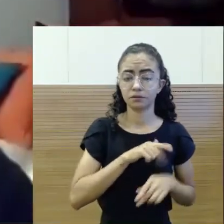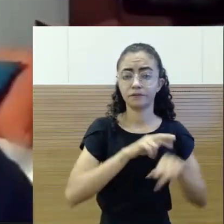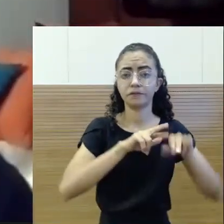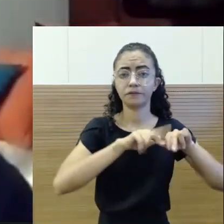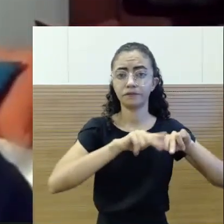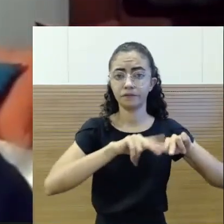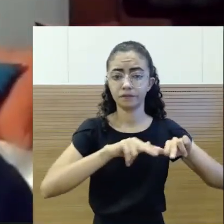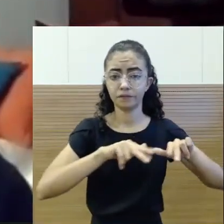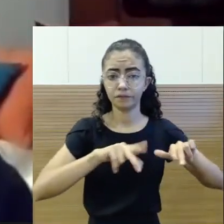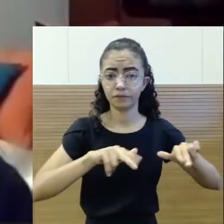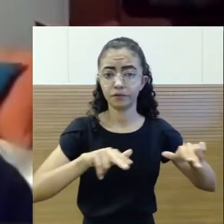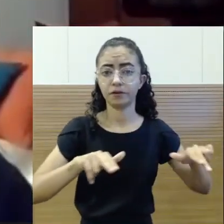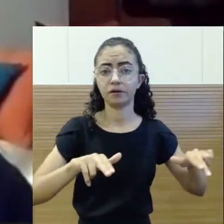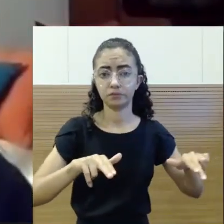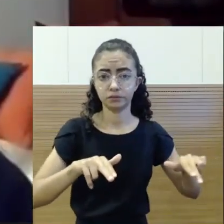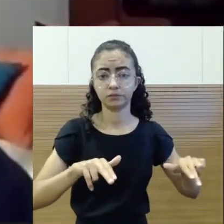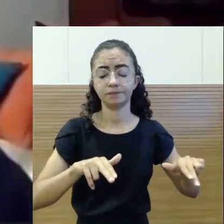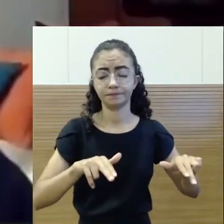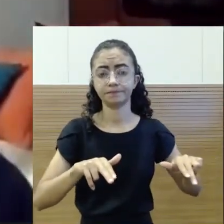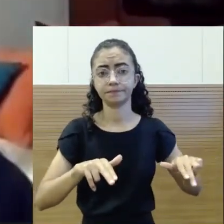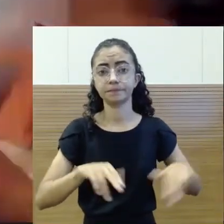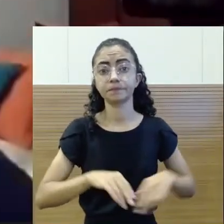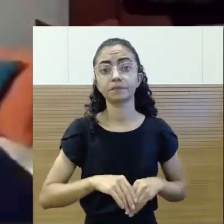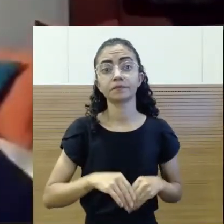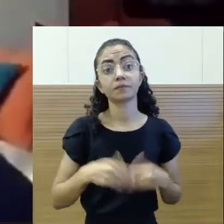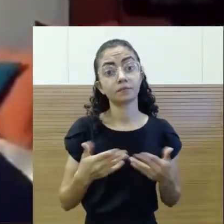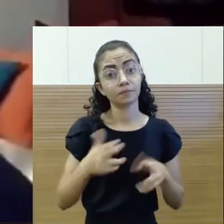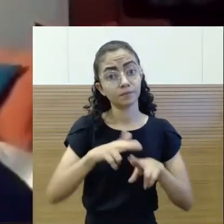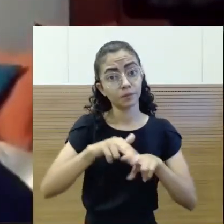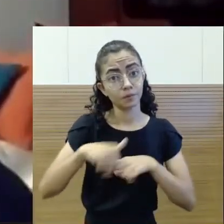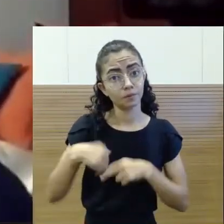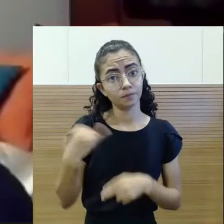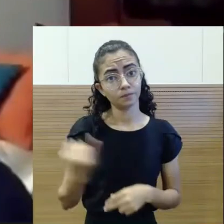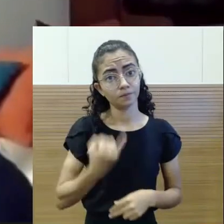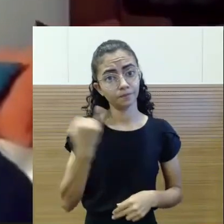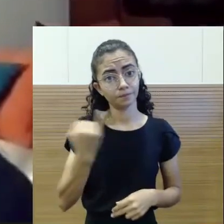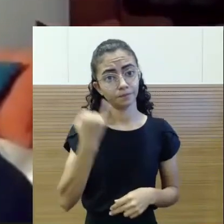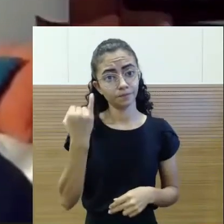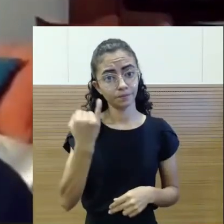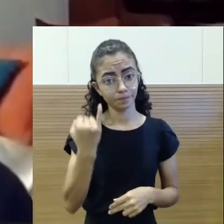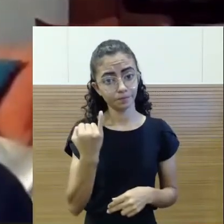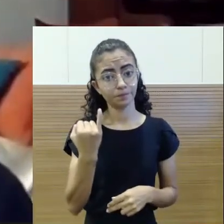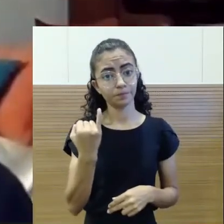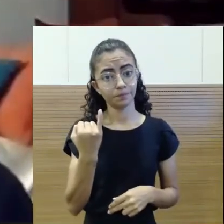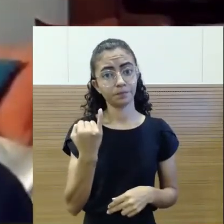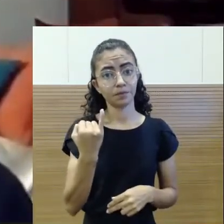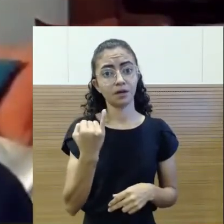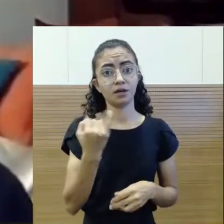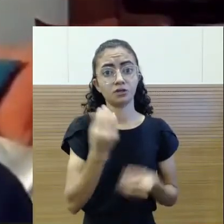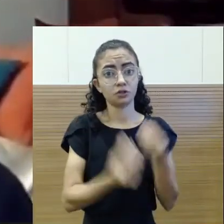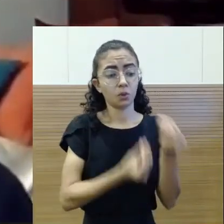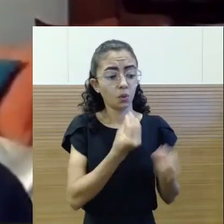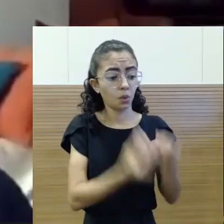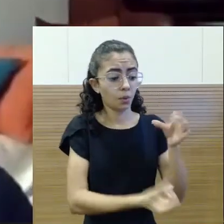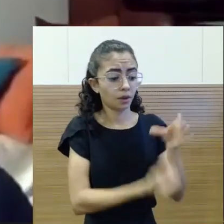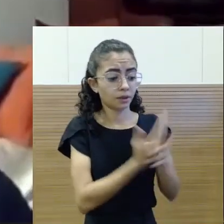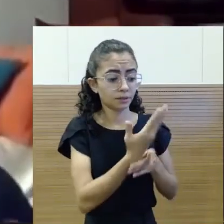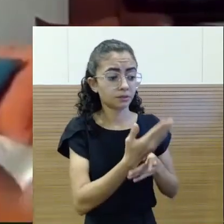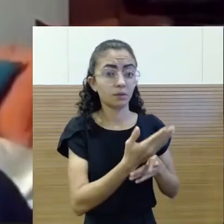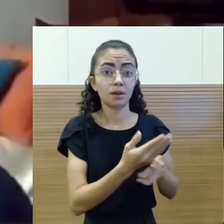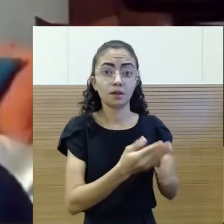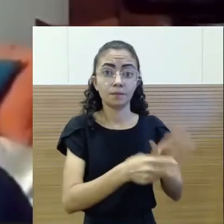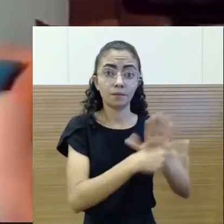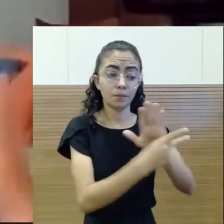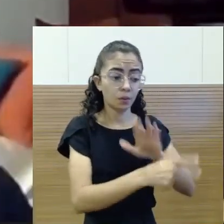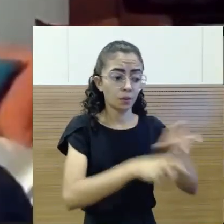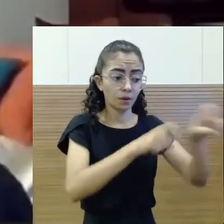vários produtos ultraprocessados. Então, é por isso que é muito importante que a forma de produzir os alimentos na própria